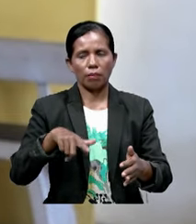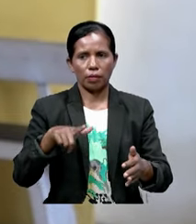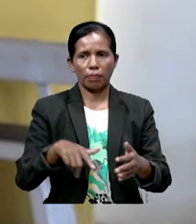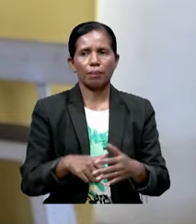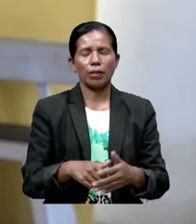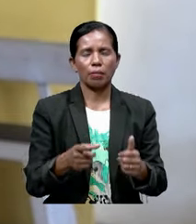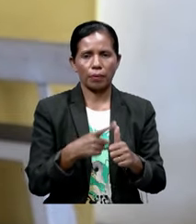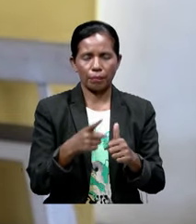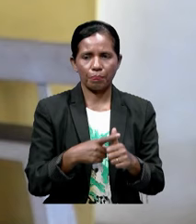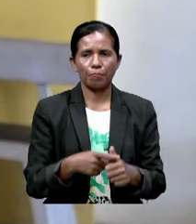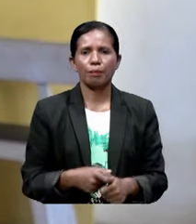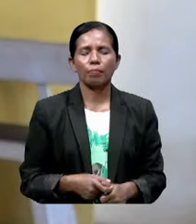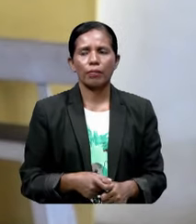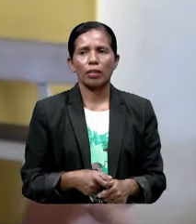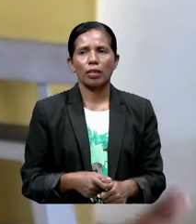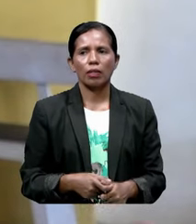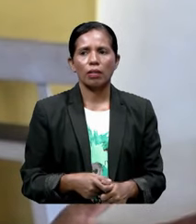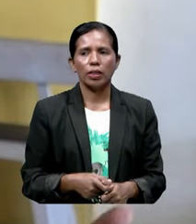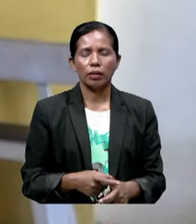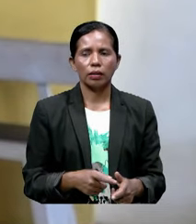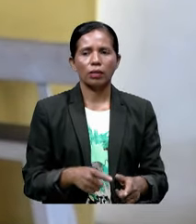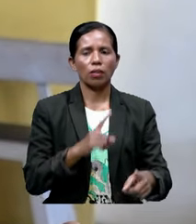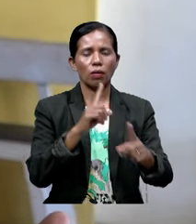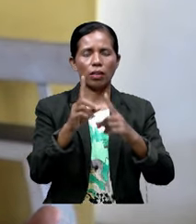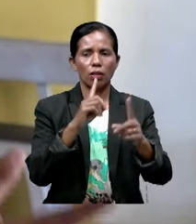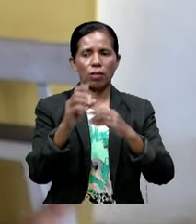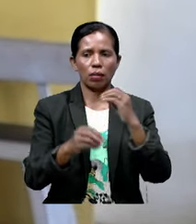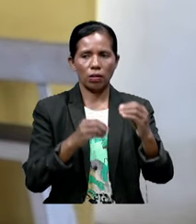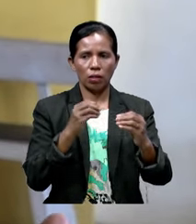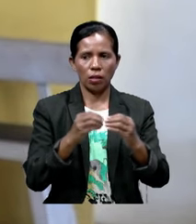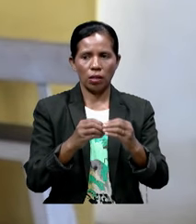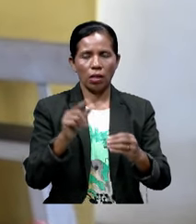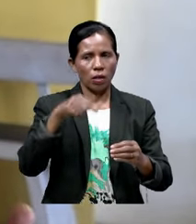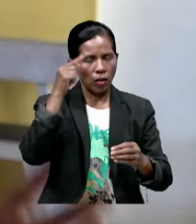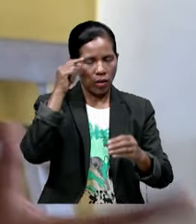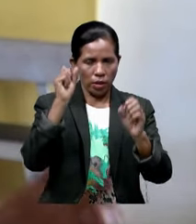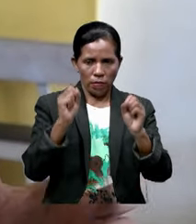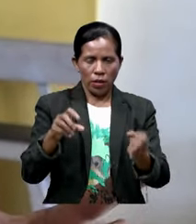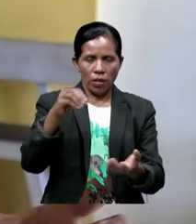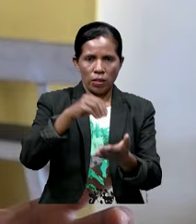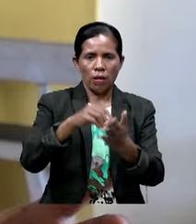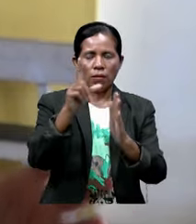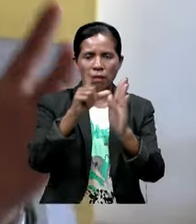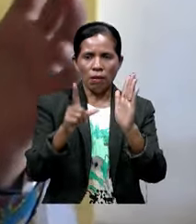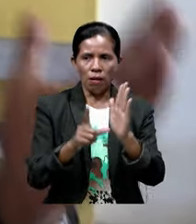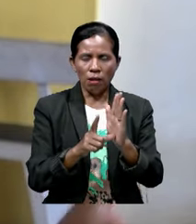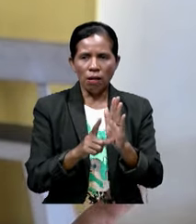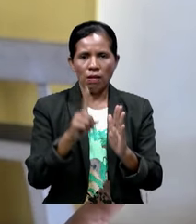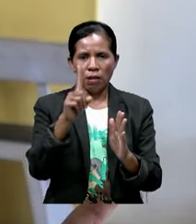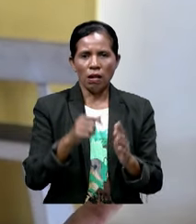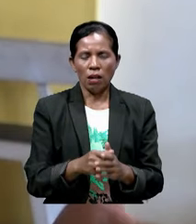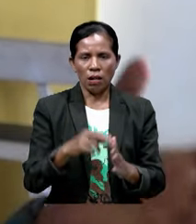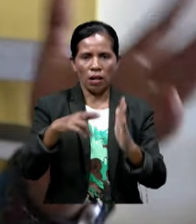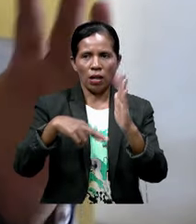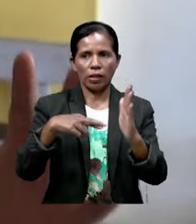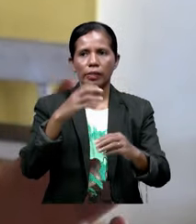primero segundo hansa en termos bara kulia kona ba se governo bele cria lei da masto ne bema regula